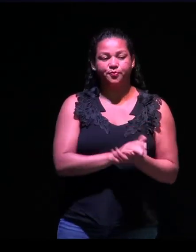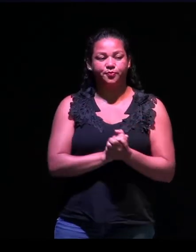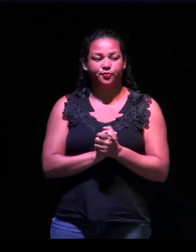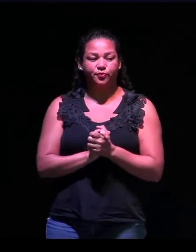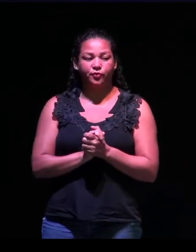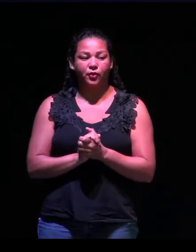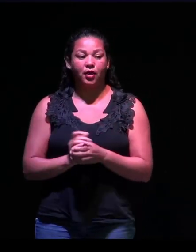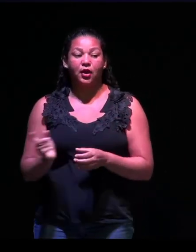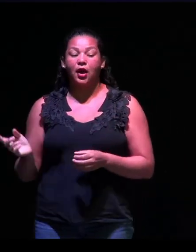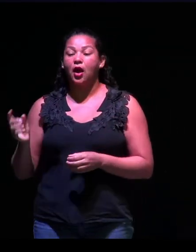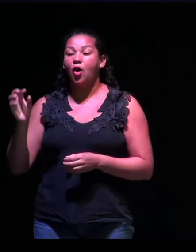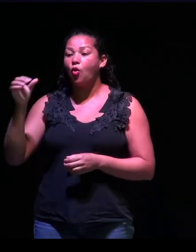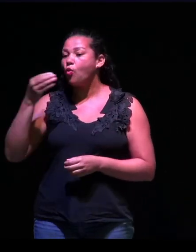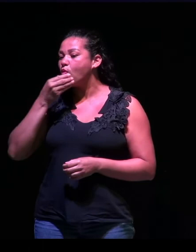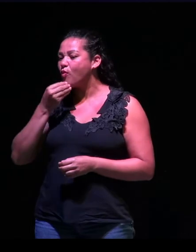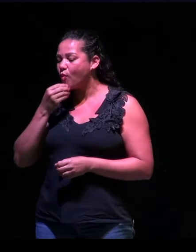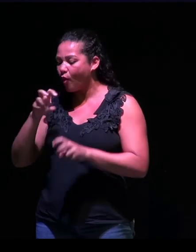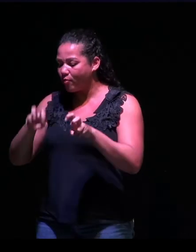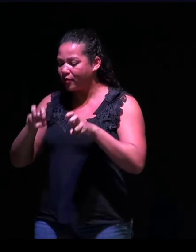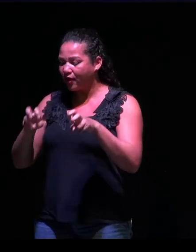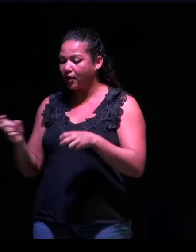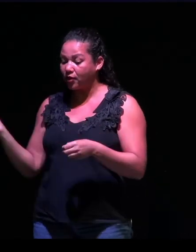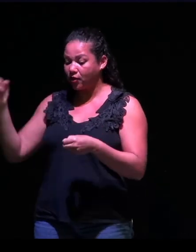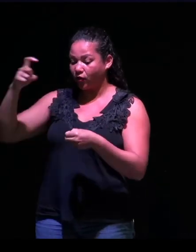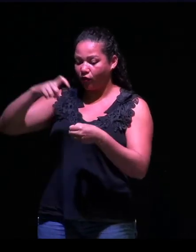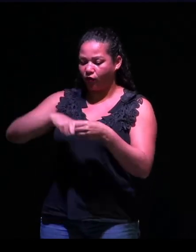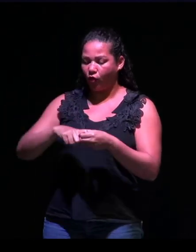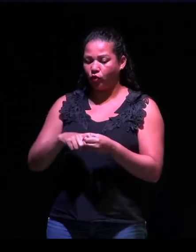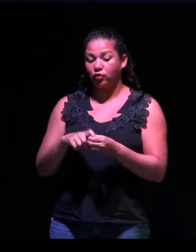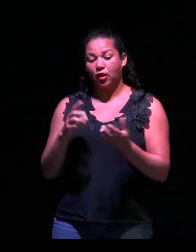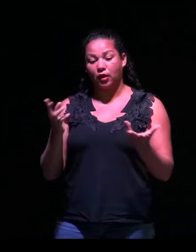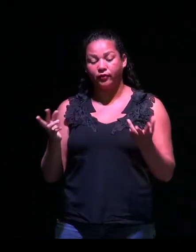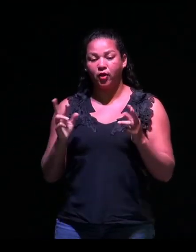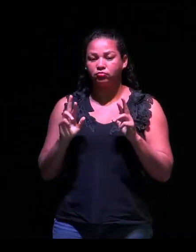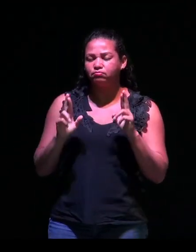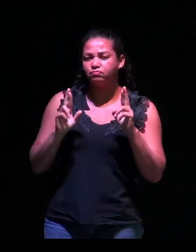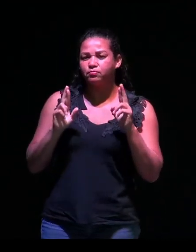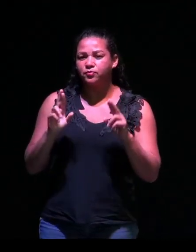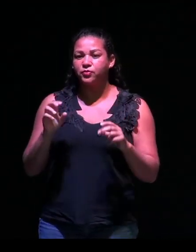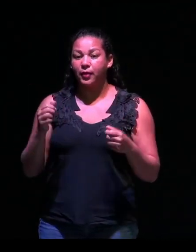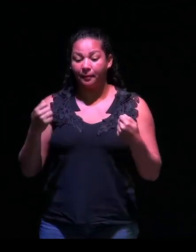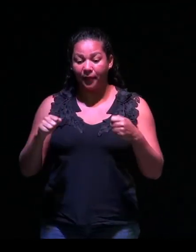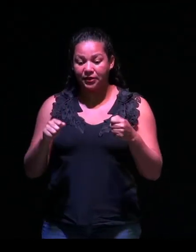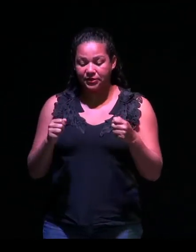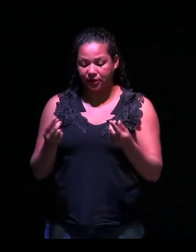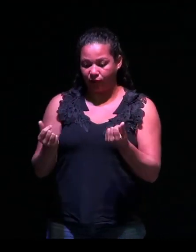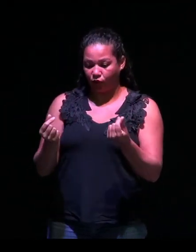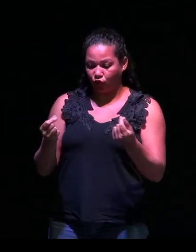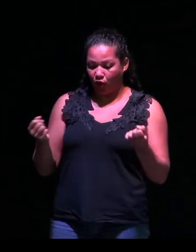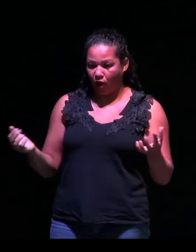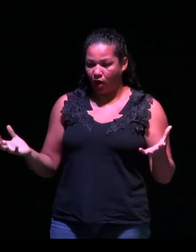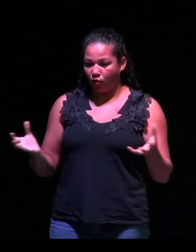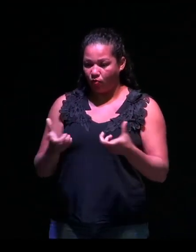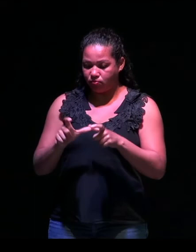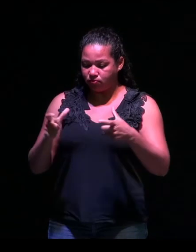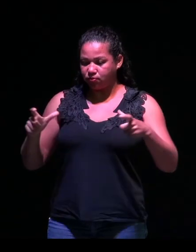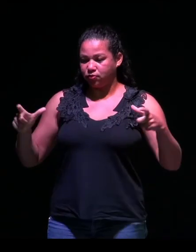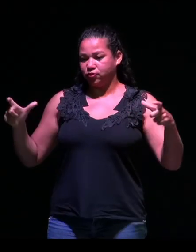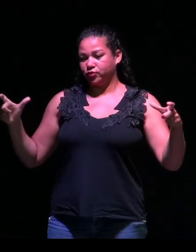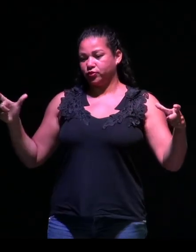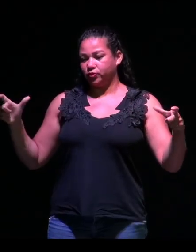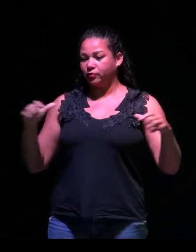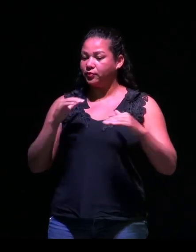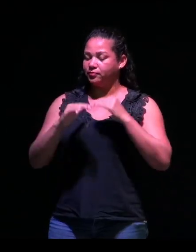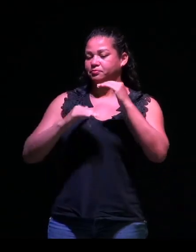E quando ele voltou, ele esperava que tivesse feito render aquele dinheiro. E os 2 primeiros que fizeram render